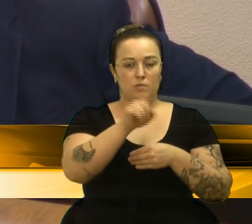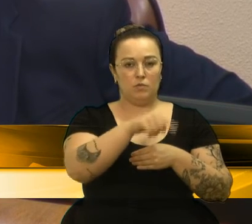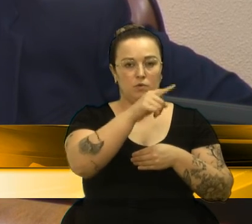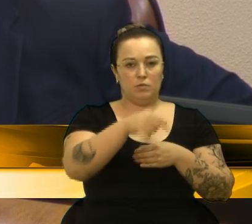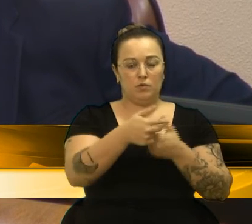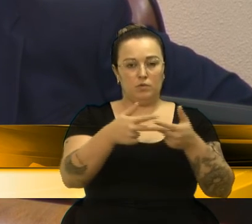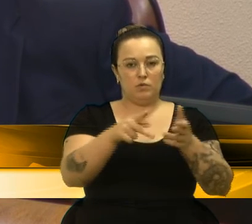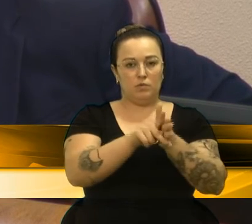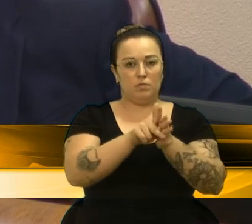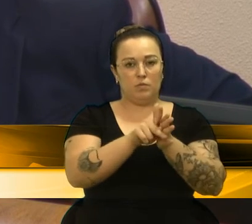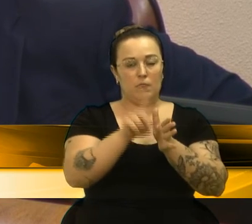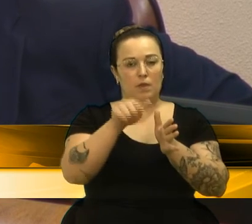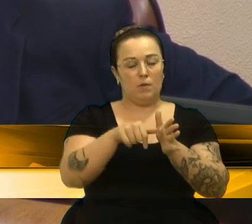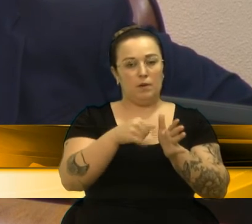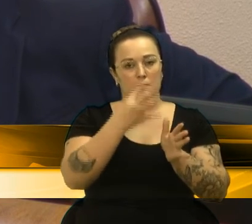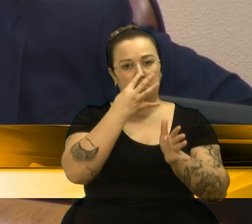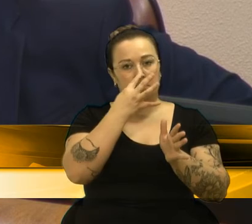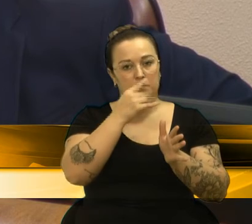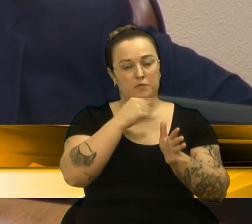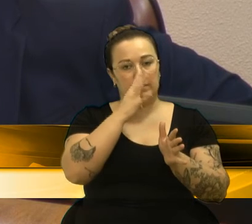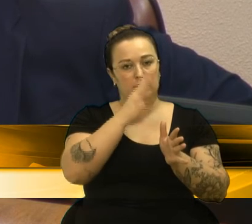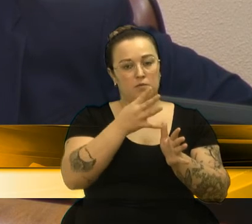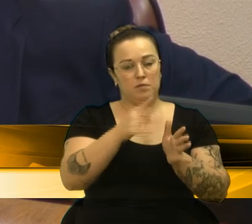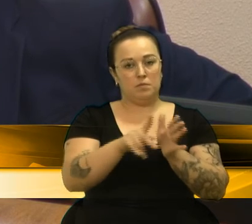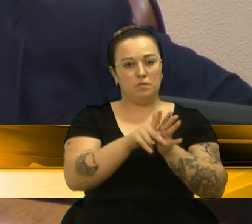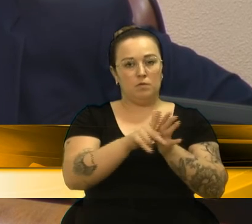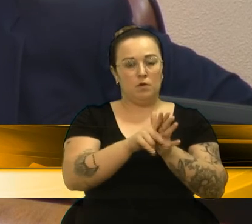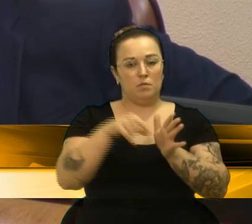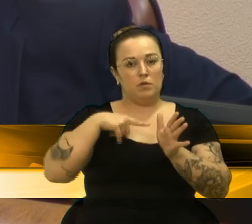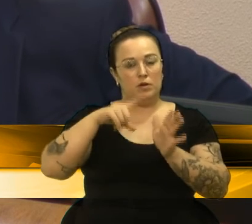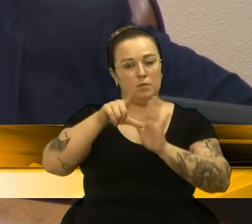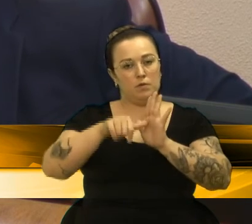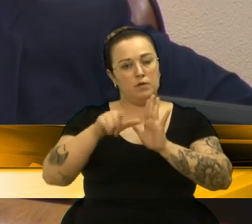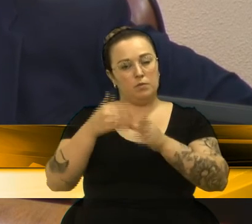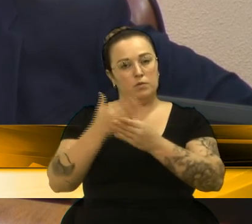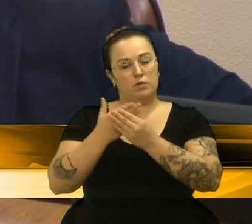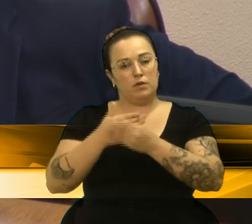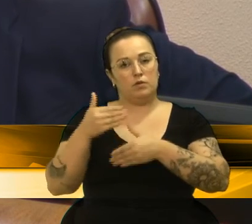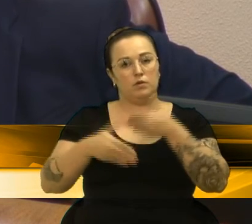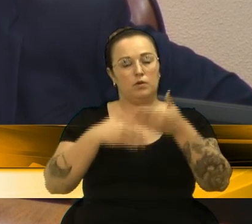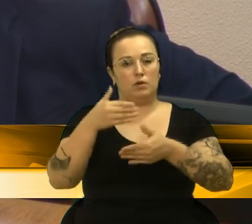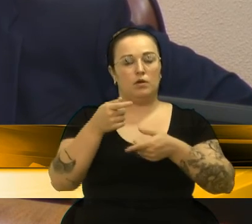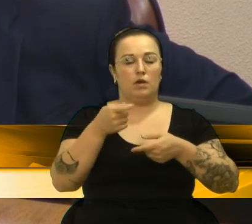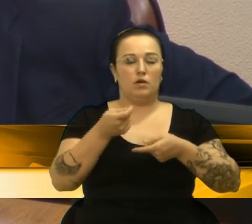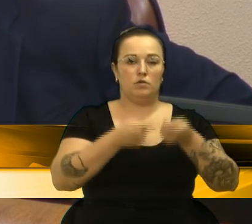pese não seja objeto de presente denúncia, a saber, foi resultado do processo administrativo